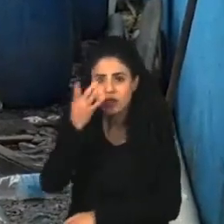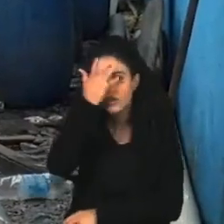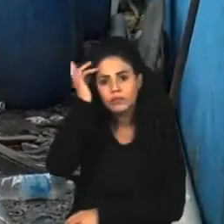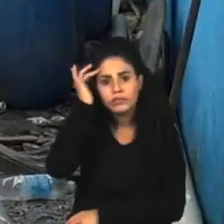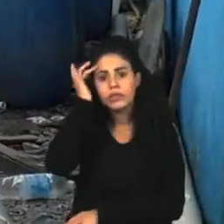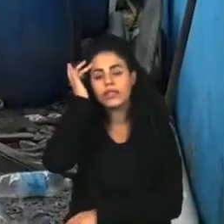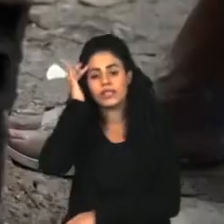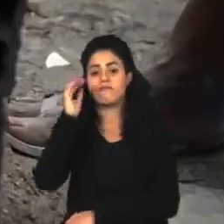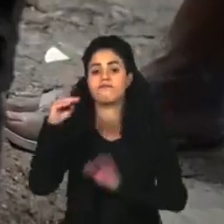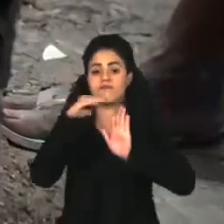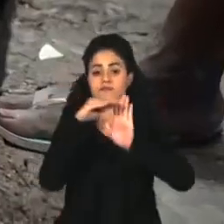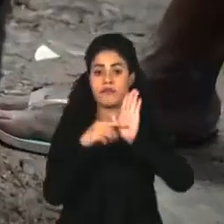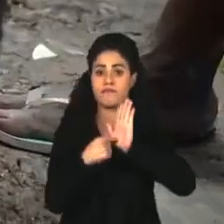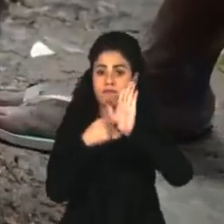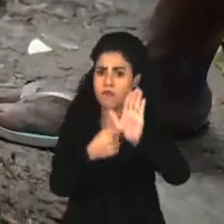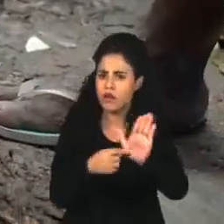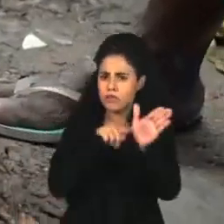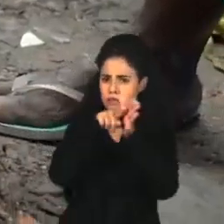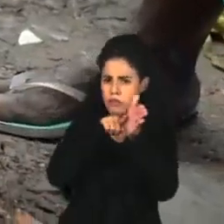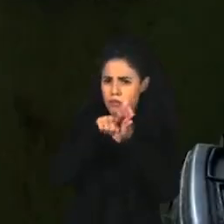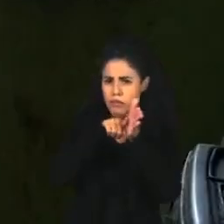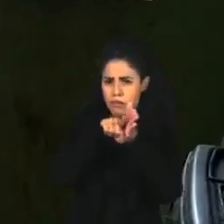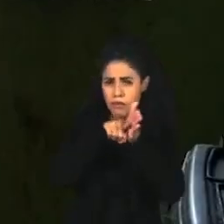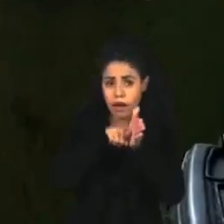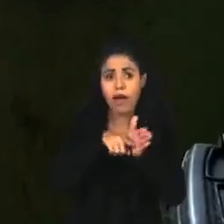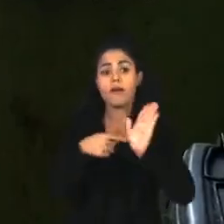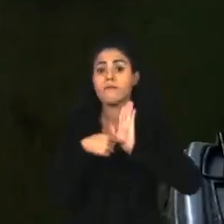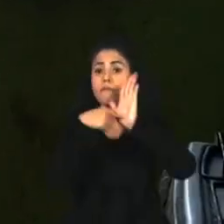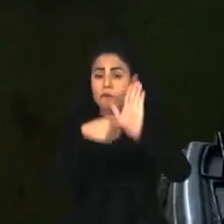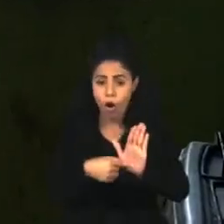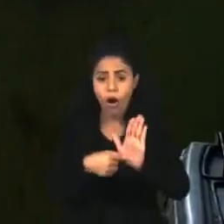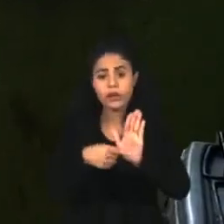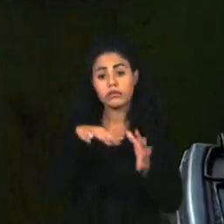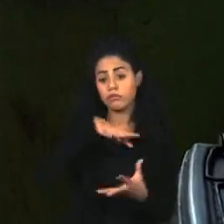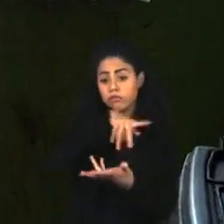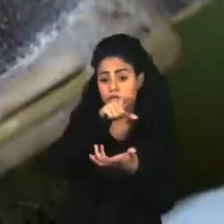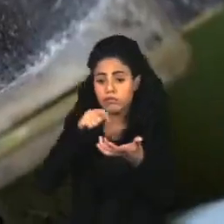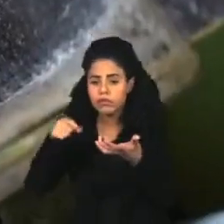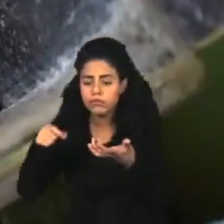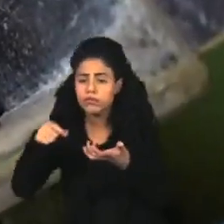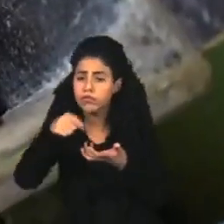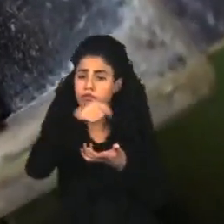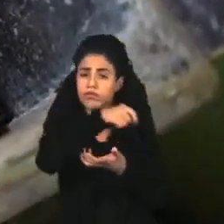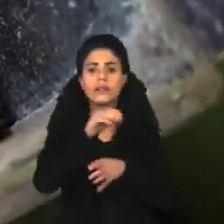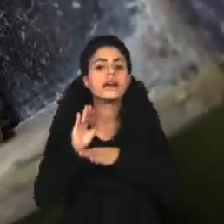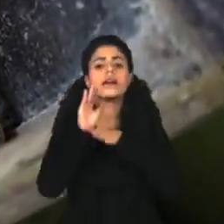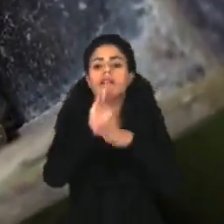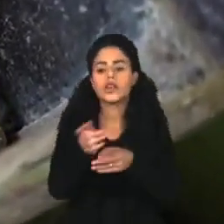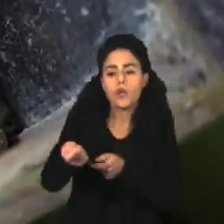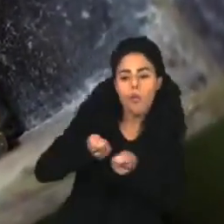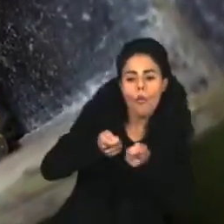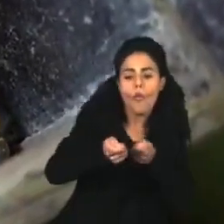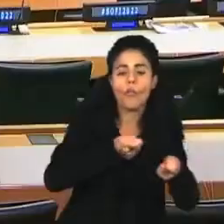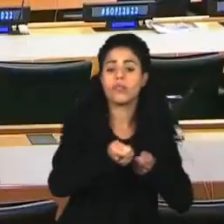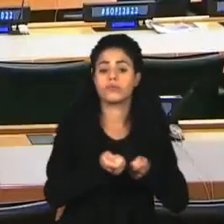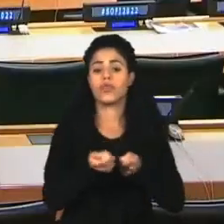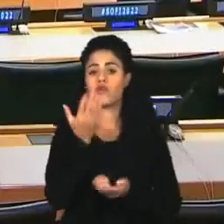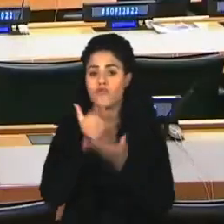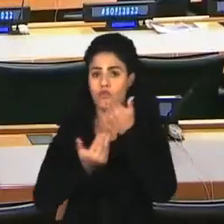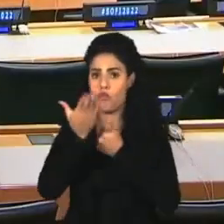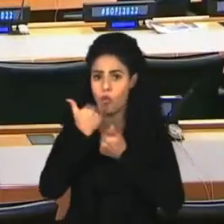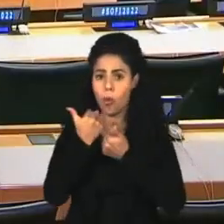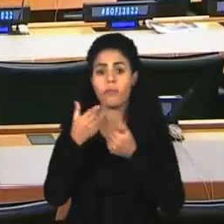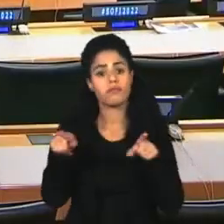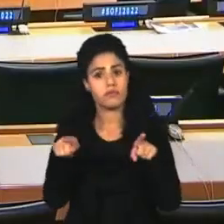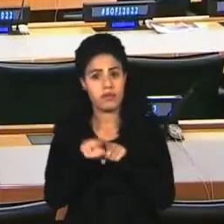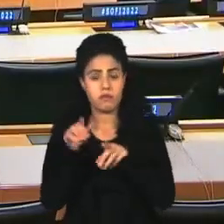nessa estatística. Os dados são da FAO, o órgão das Nações Unidas para a Alimentação e Agricultura.